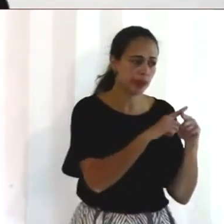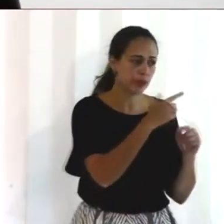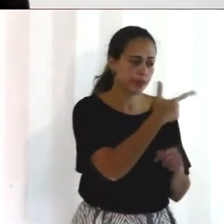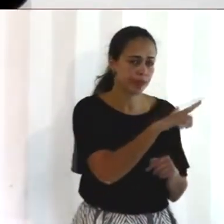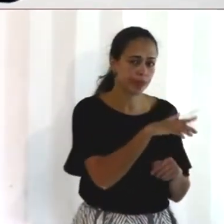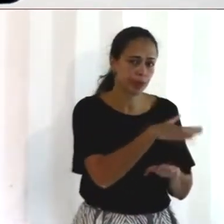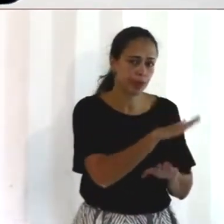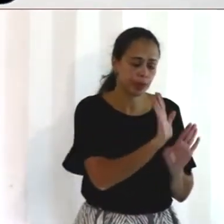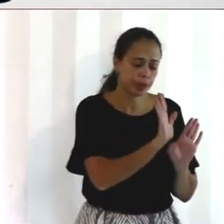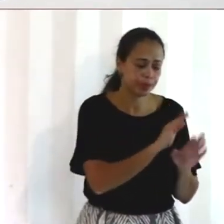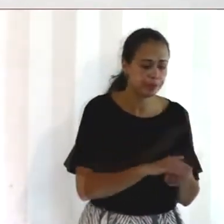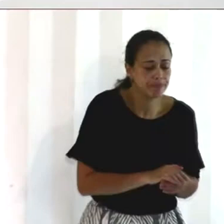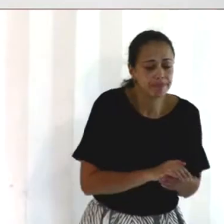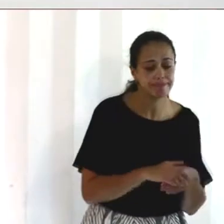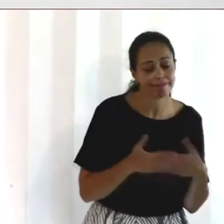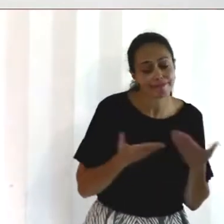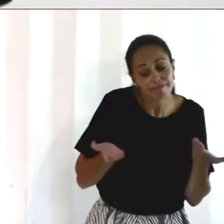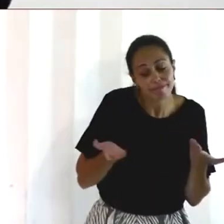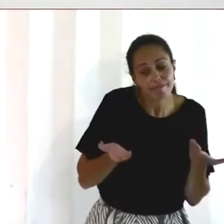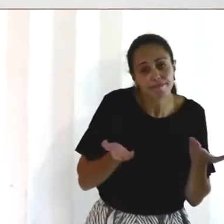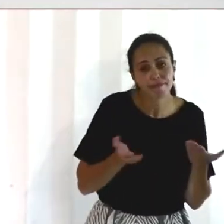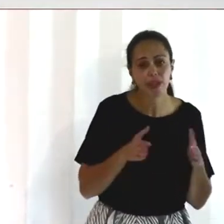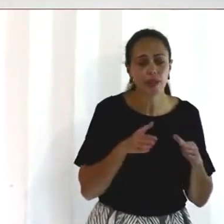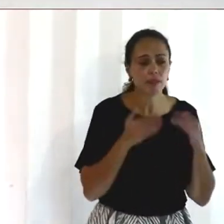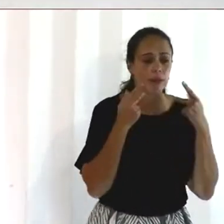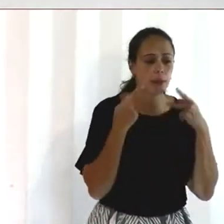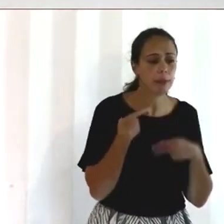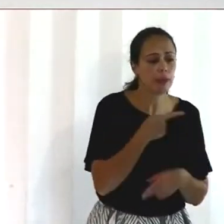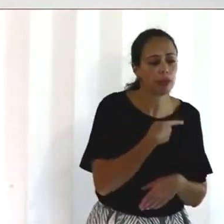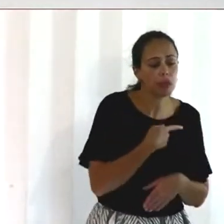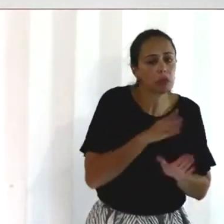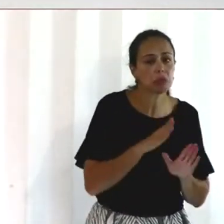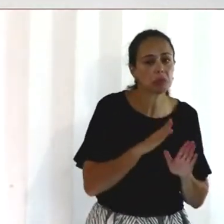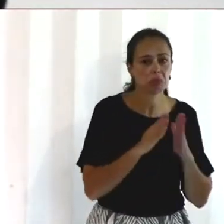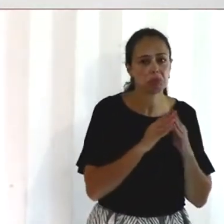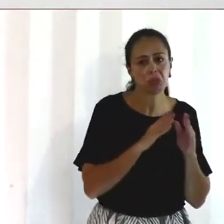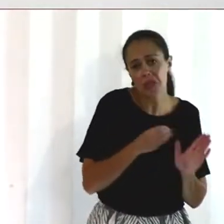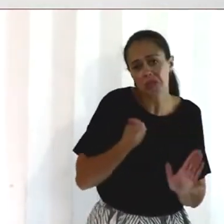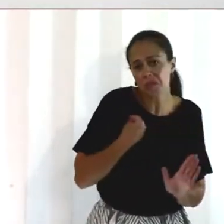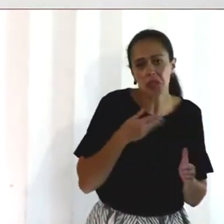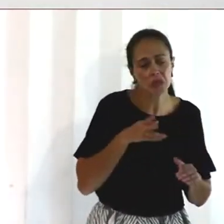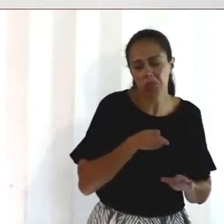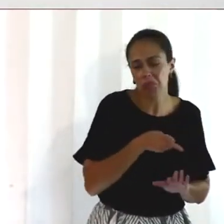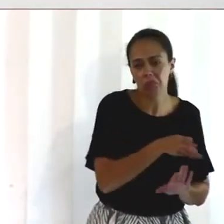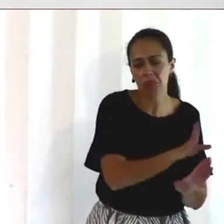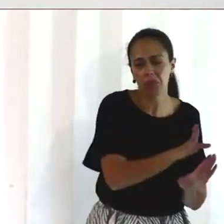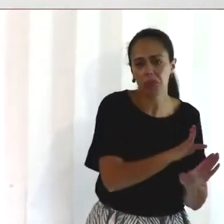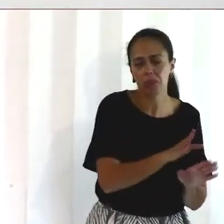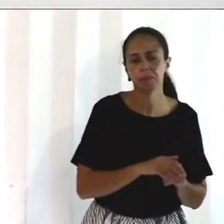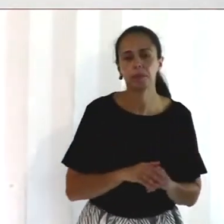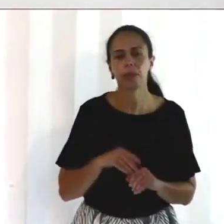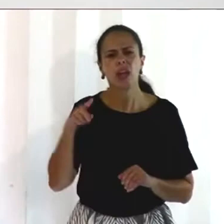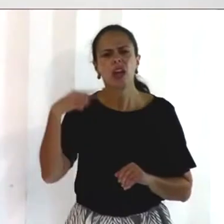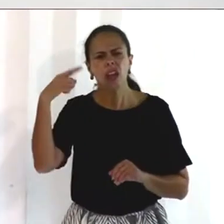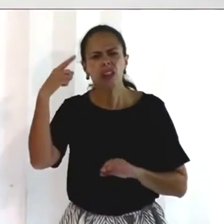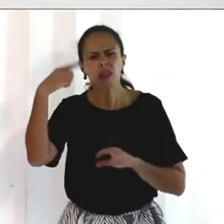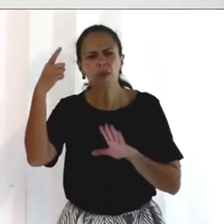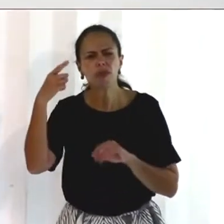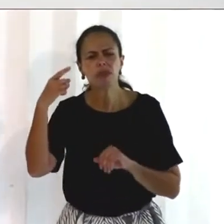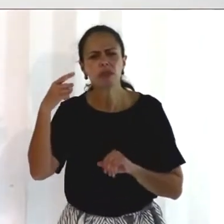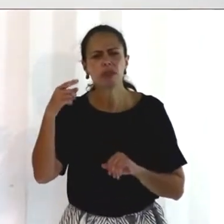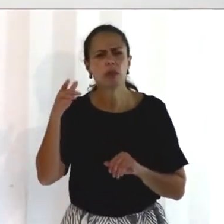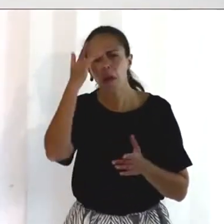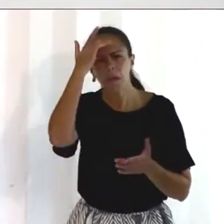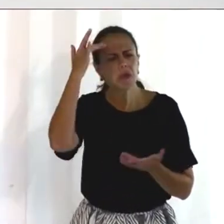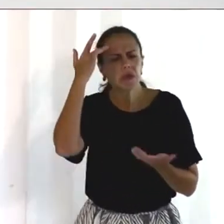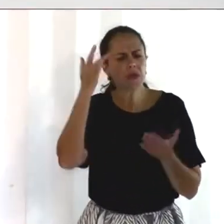que a namorada dele nos viu chegando à igreja e me interpelou e falou: reverendo, o senhor lembra de mim?